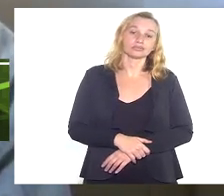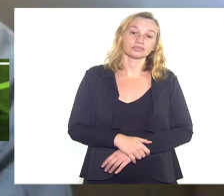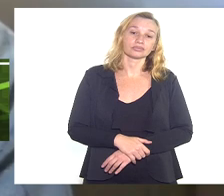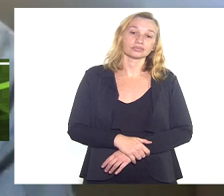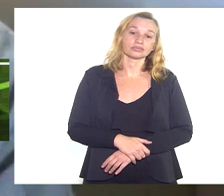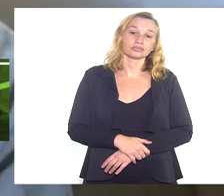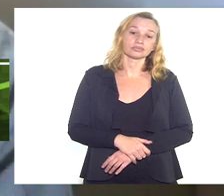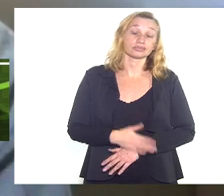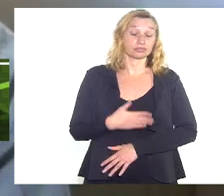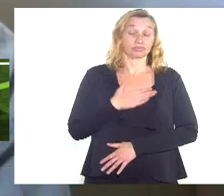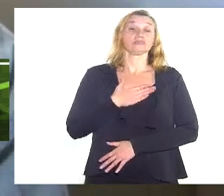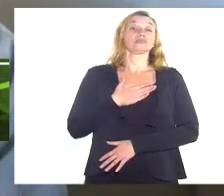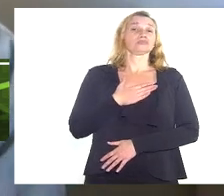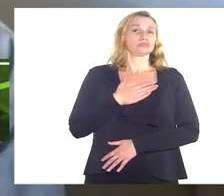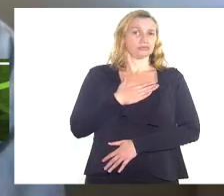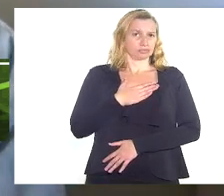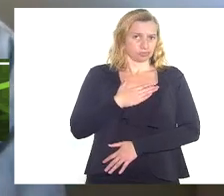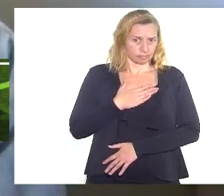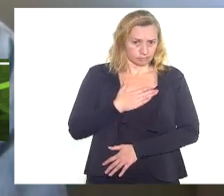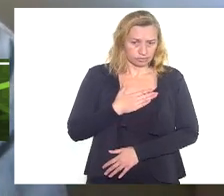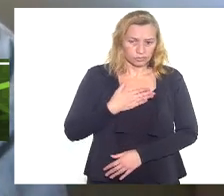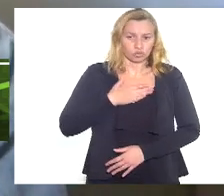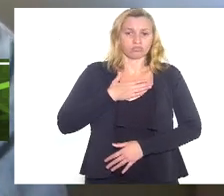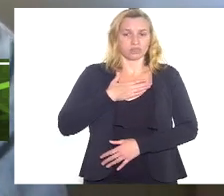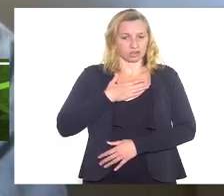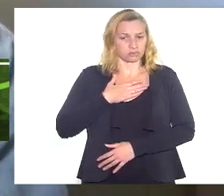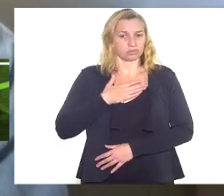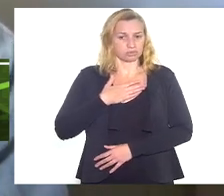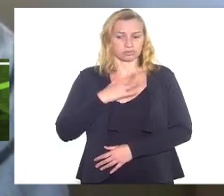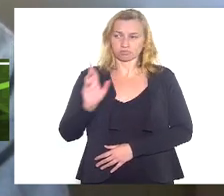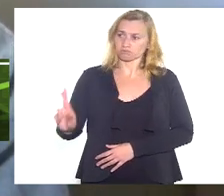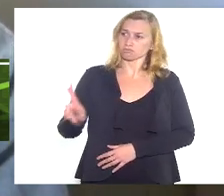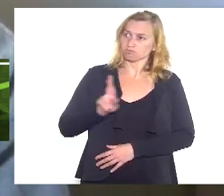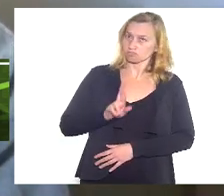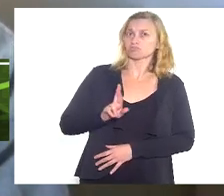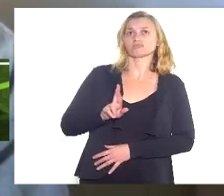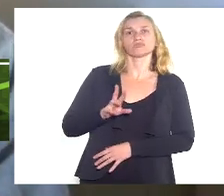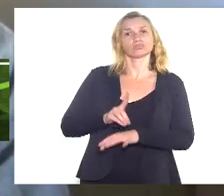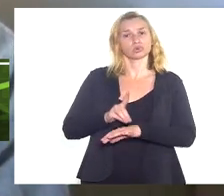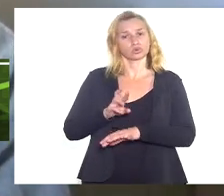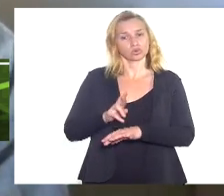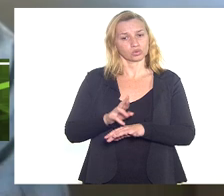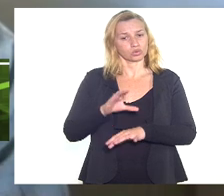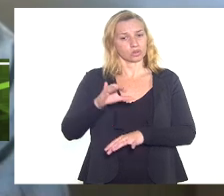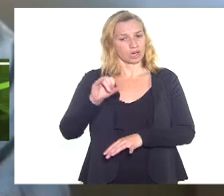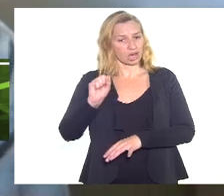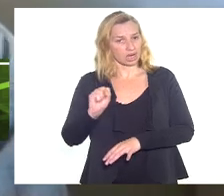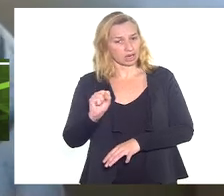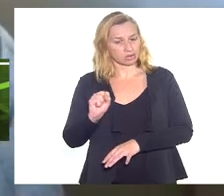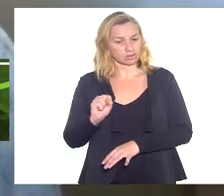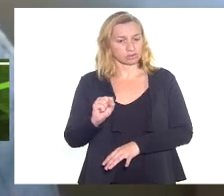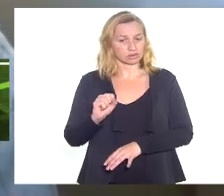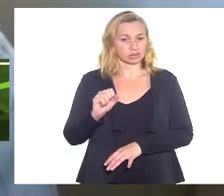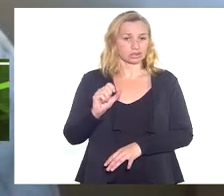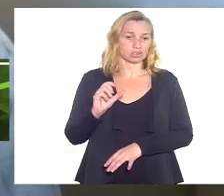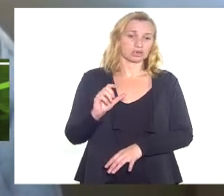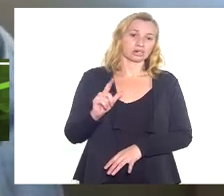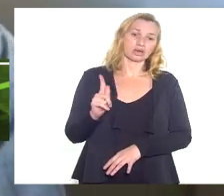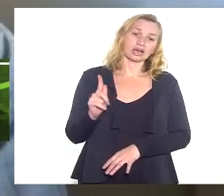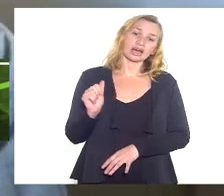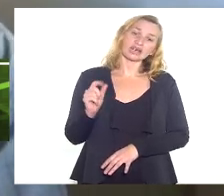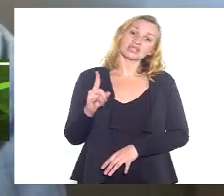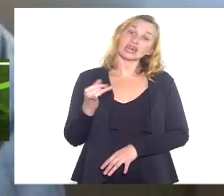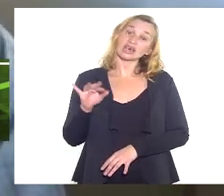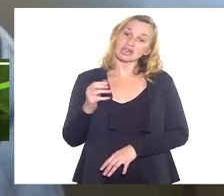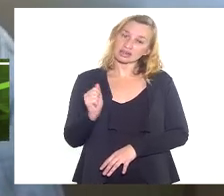profundamente surpreendidos com a resposta do doutor Carlos Gadelha, em que